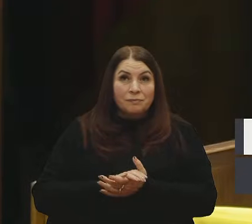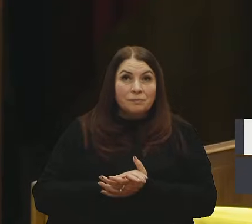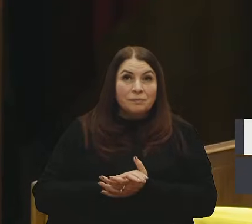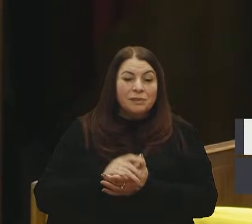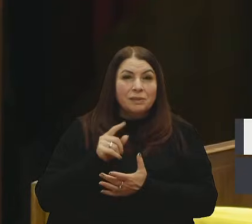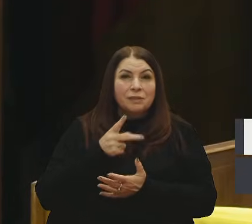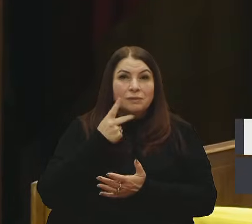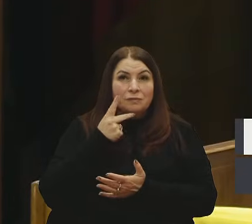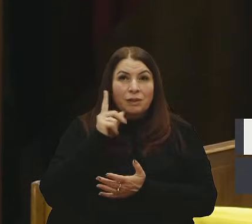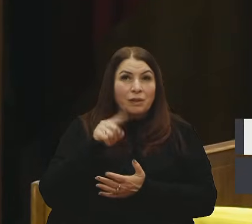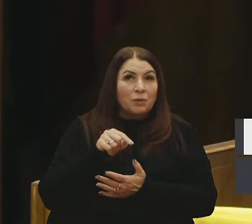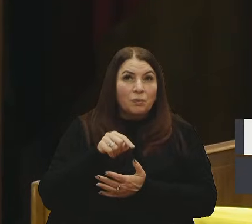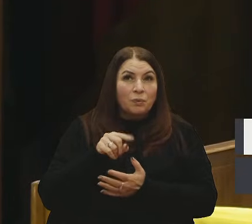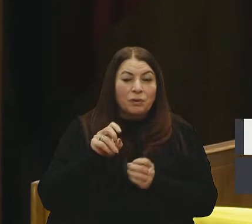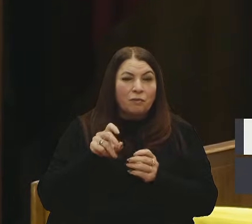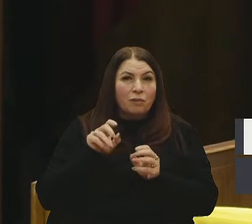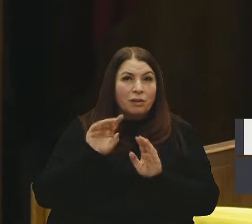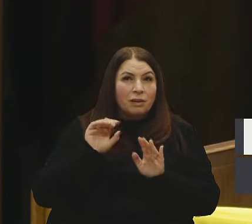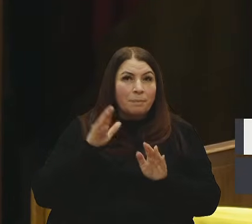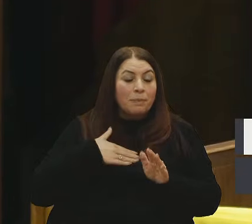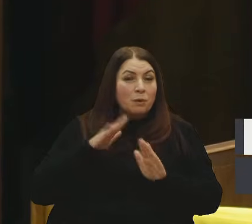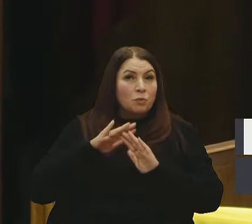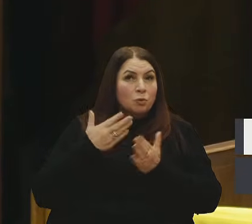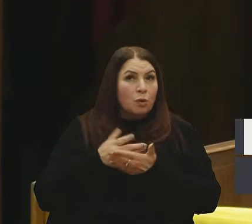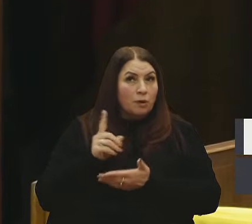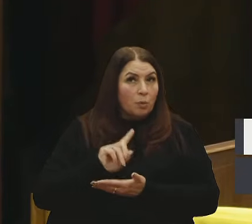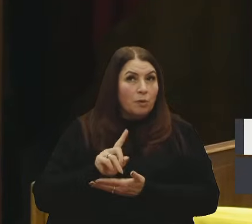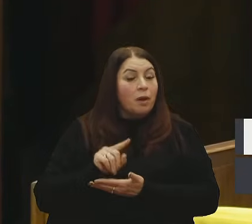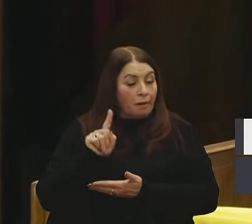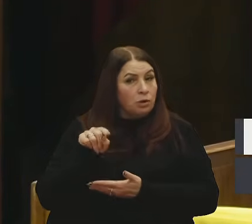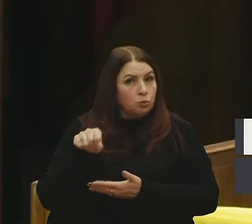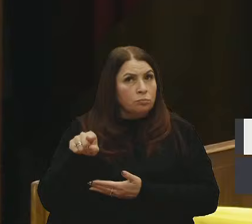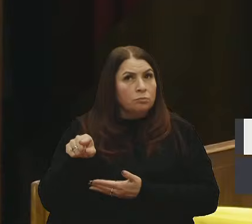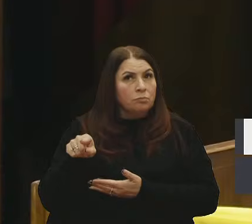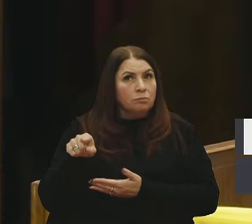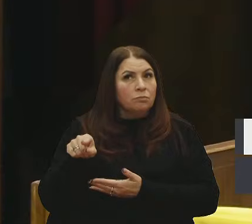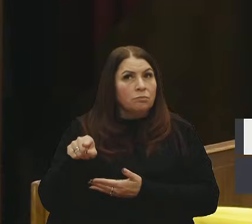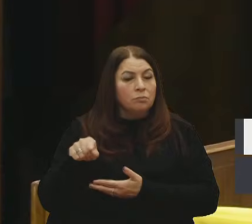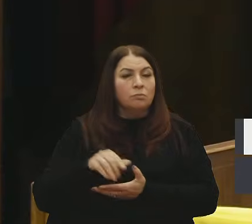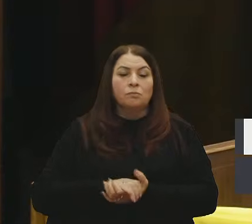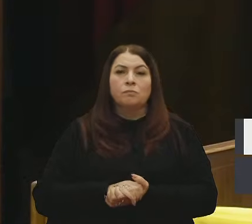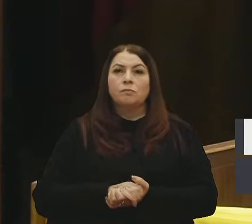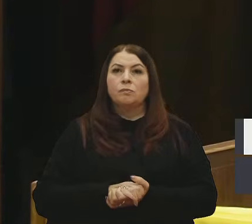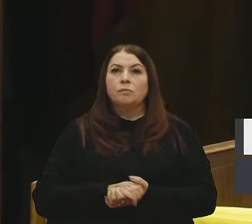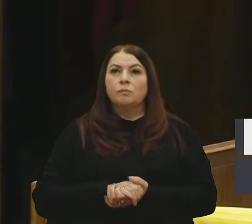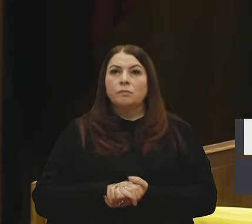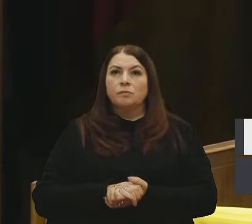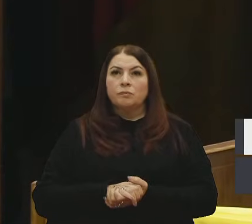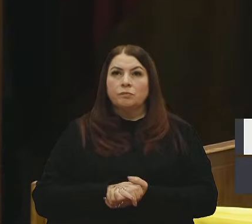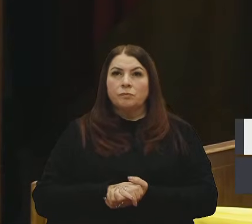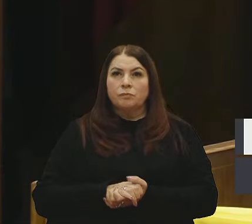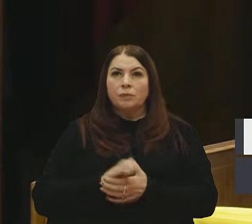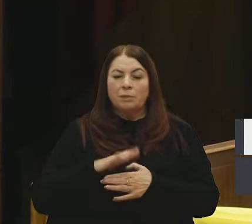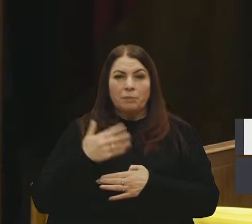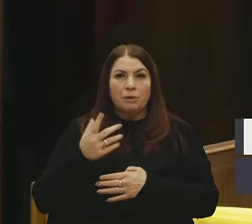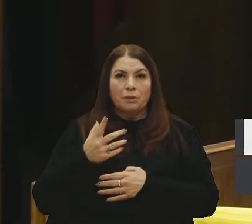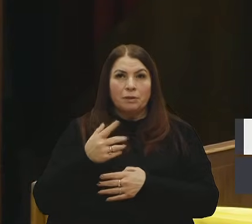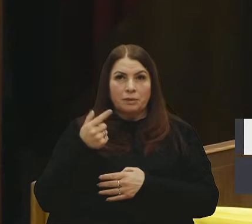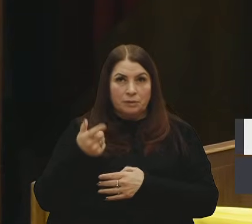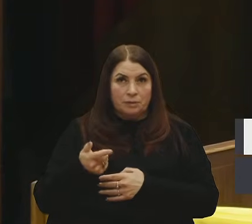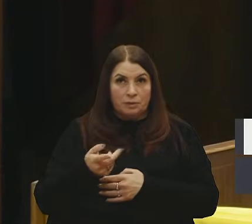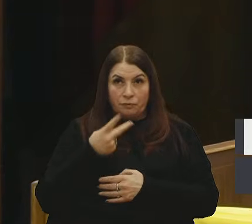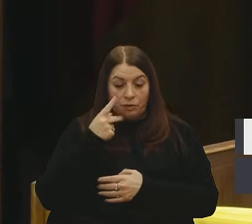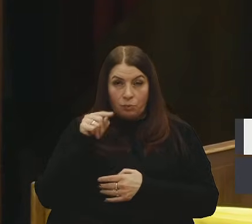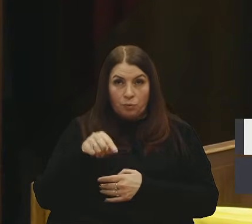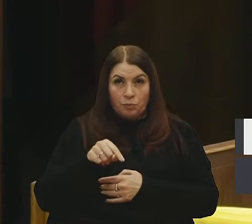quem dizia que não vendo a minha escola, que não era isso? Não, é isso sim. Tá? Mas eu digo aonde? Porque